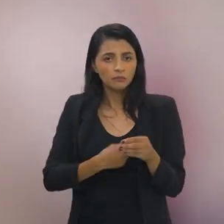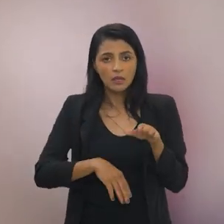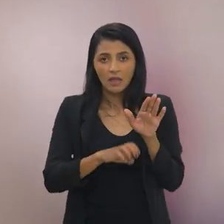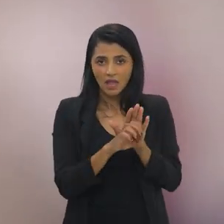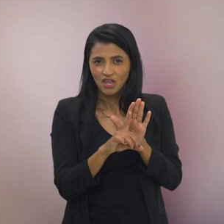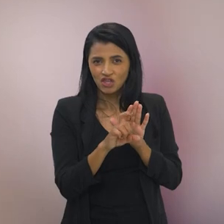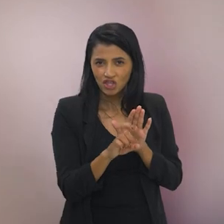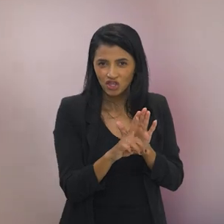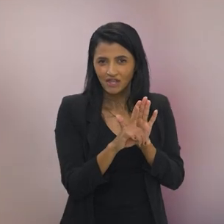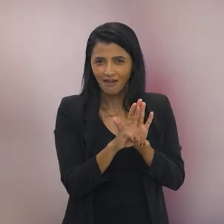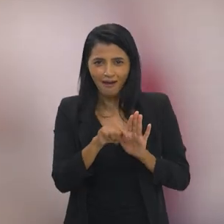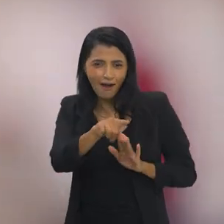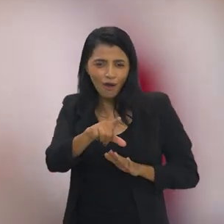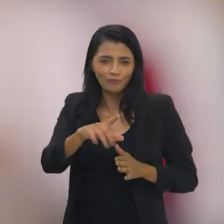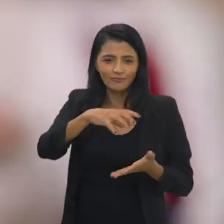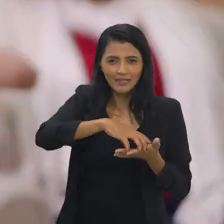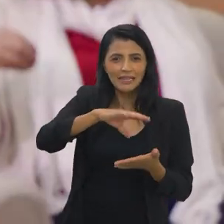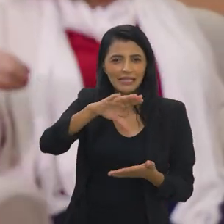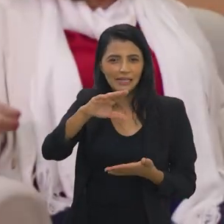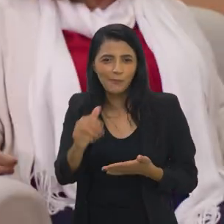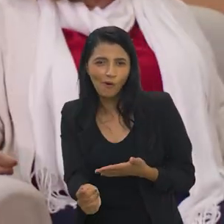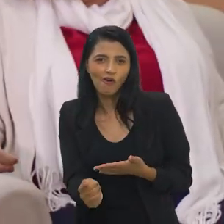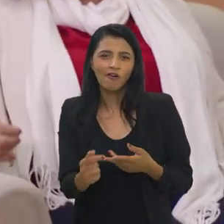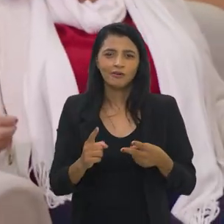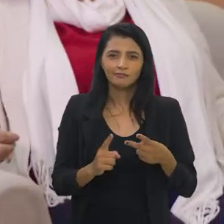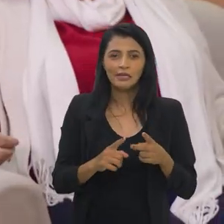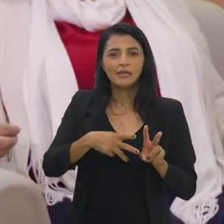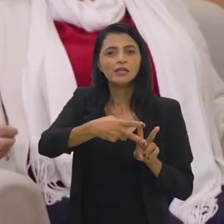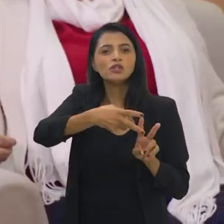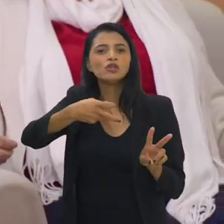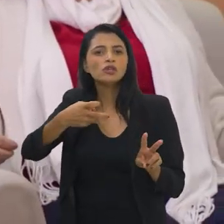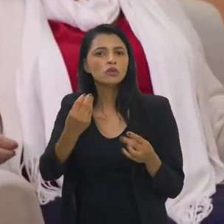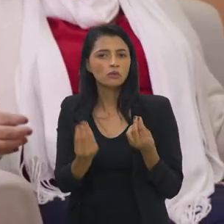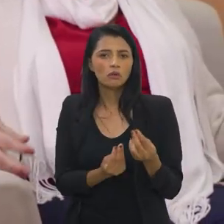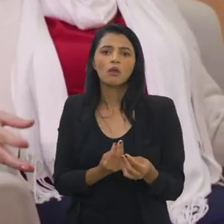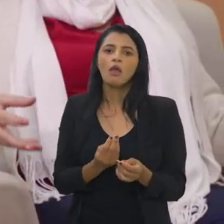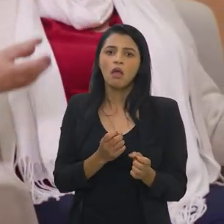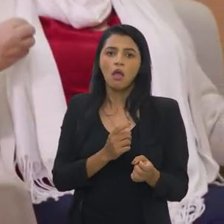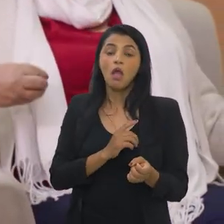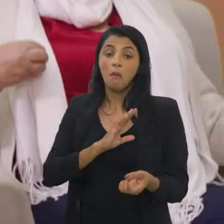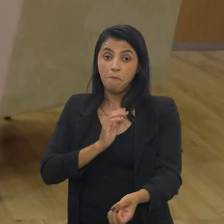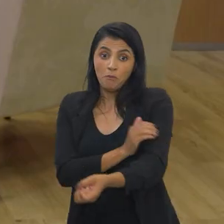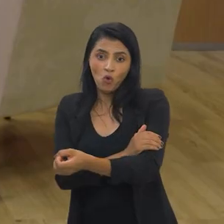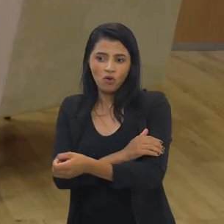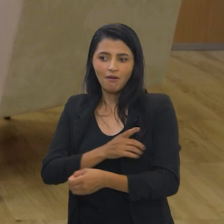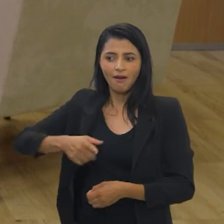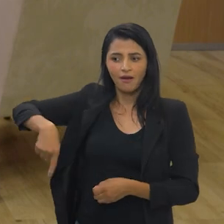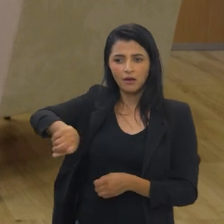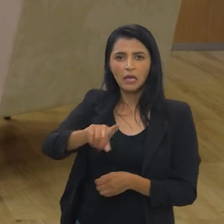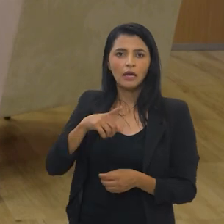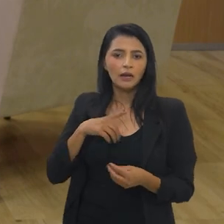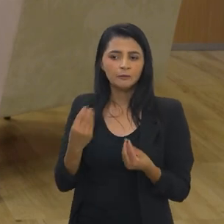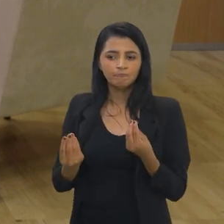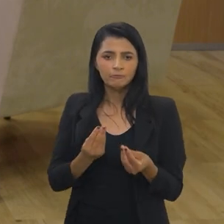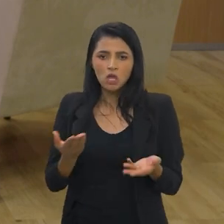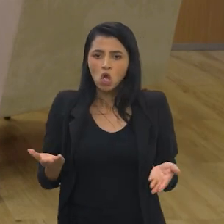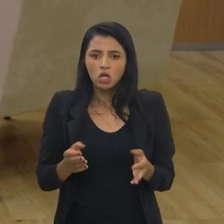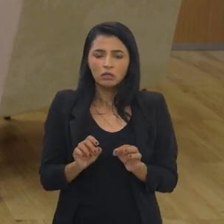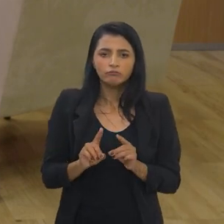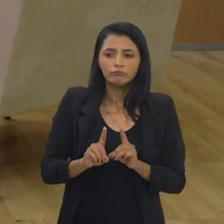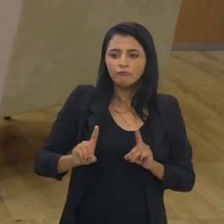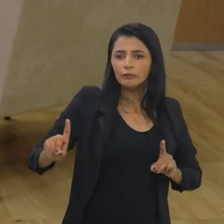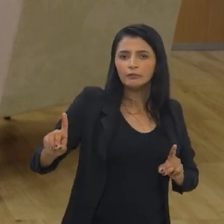à questão dos editais nos quilombolas Nas questões indígenas é empoderar aquelas que estão